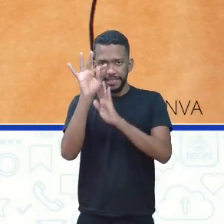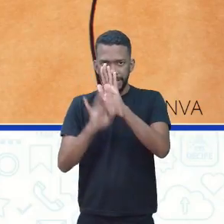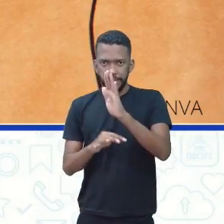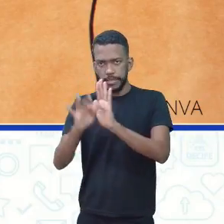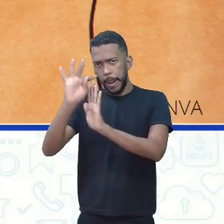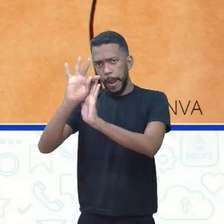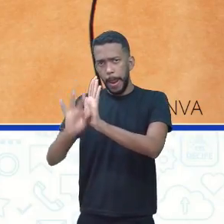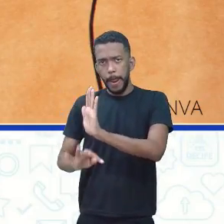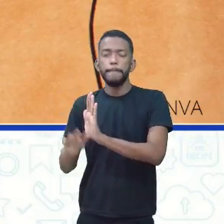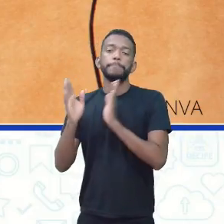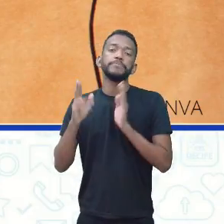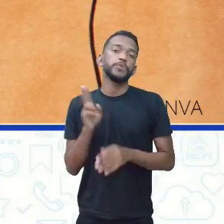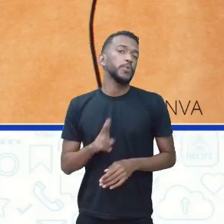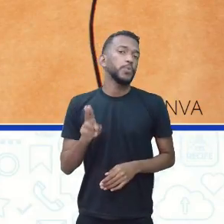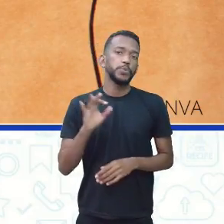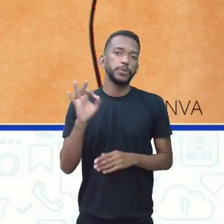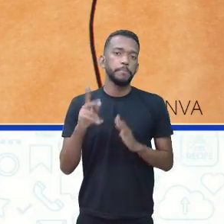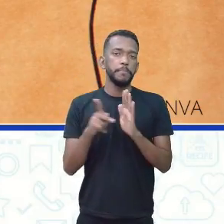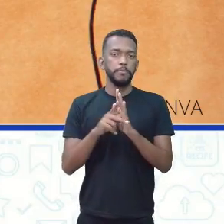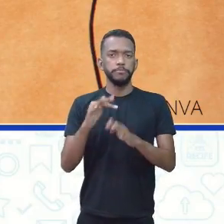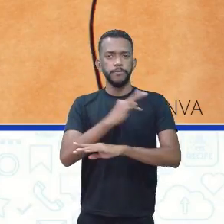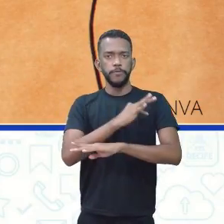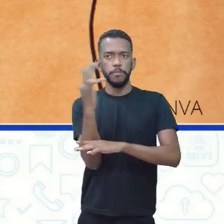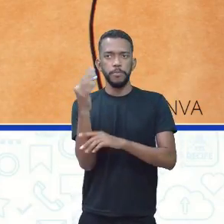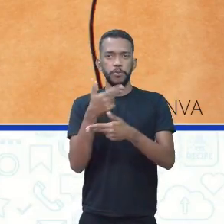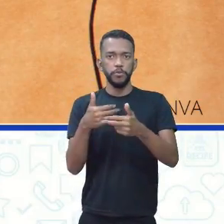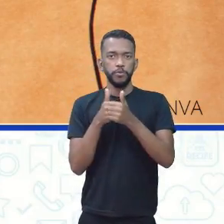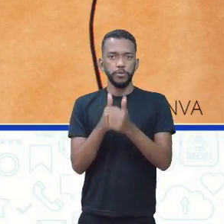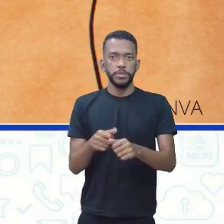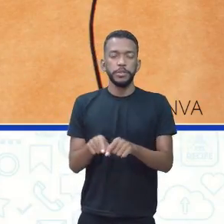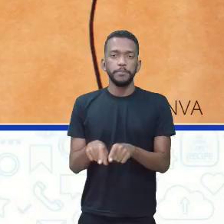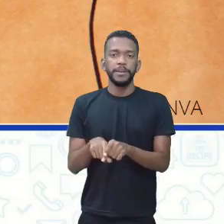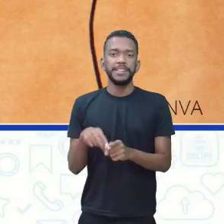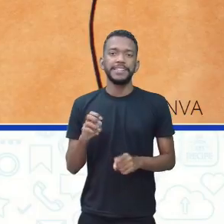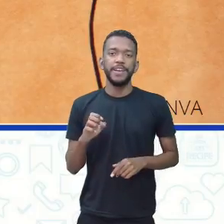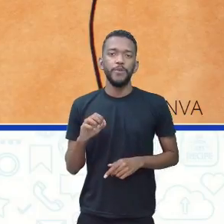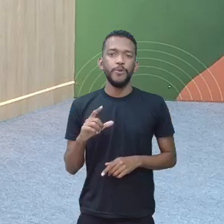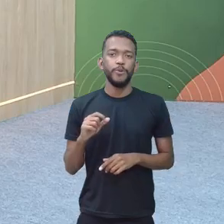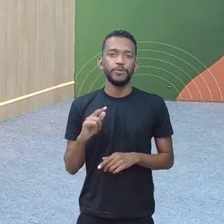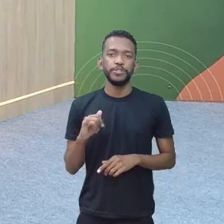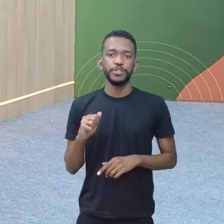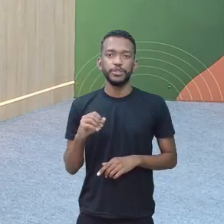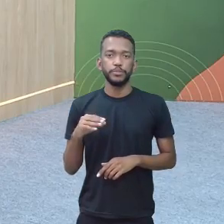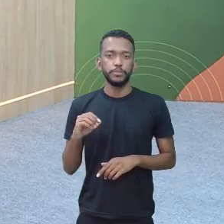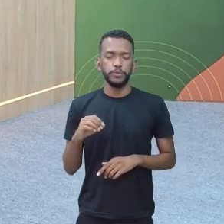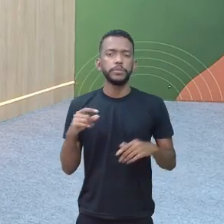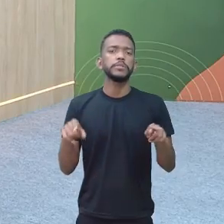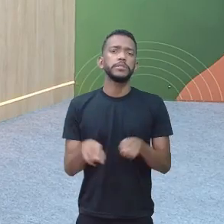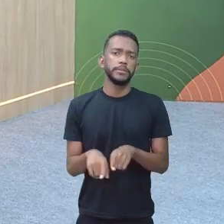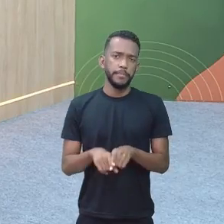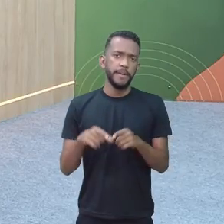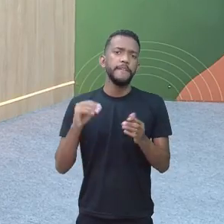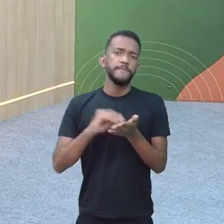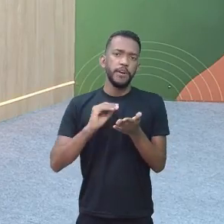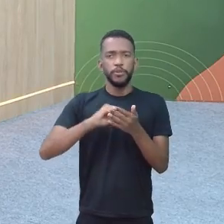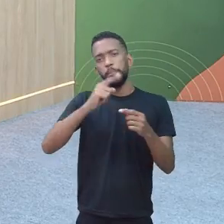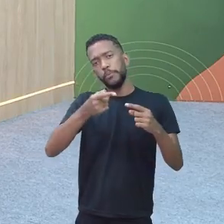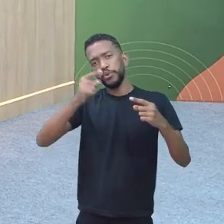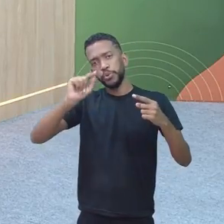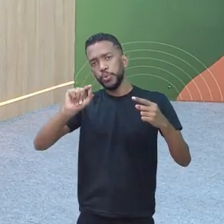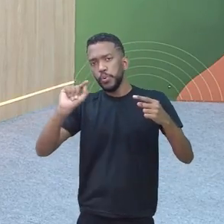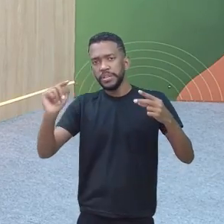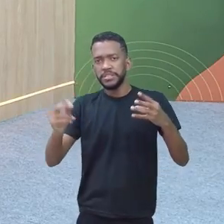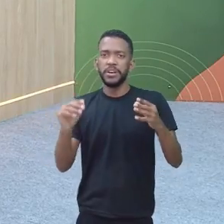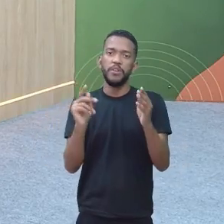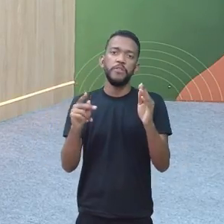escrito, a não utilização da norma padrão e os neologismos. Não utilização de norma padrão é falta de pontuação, falta de